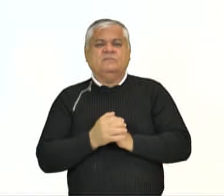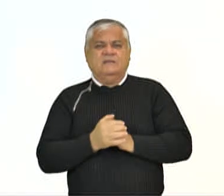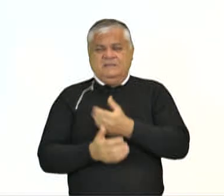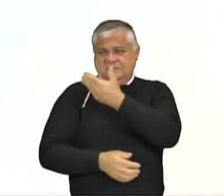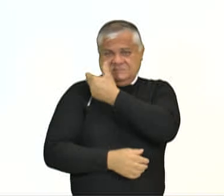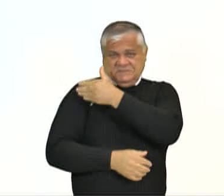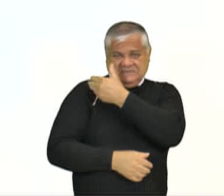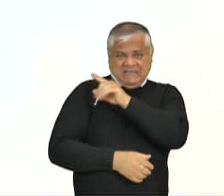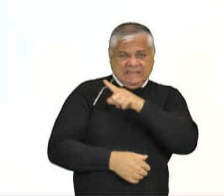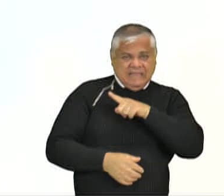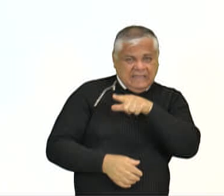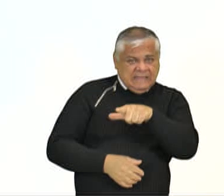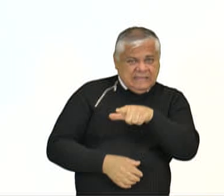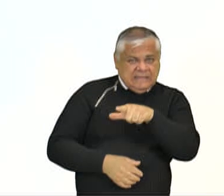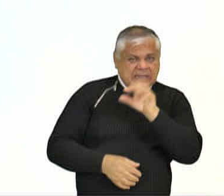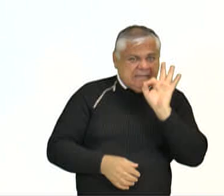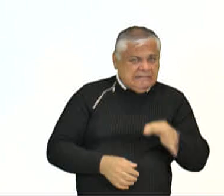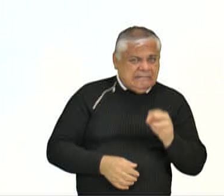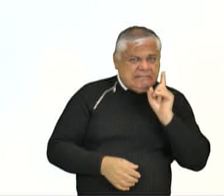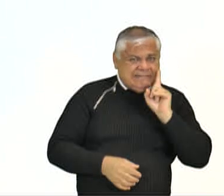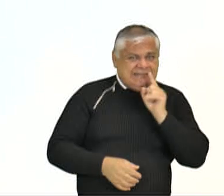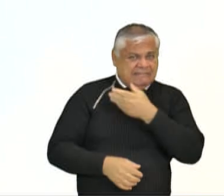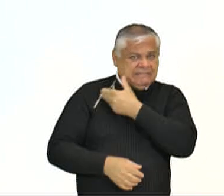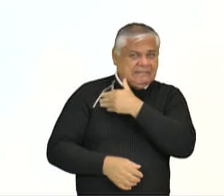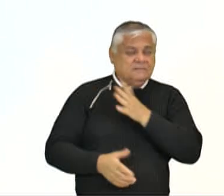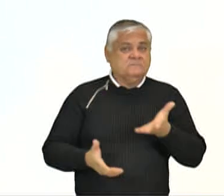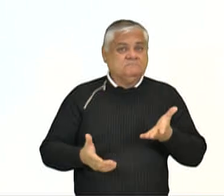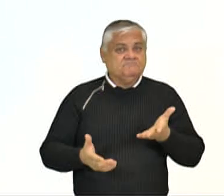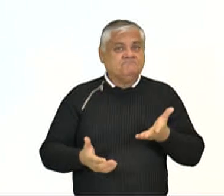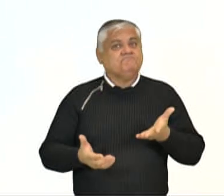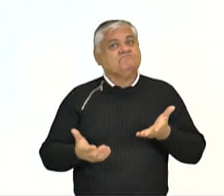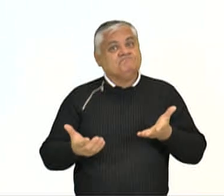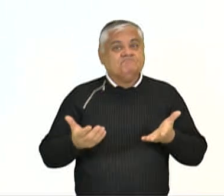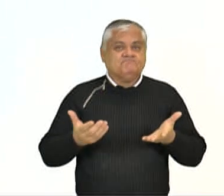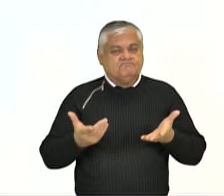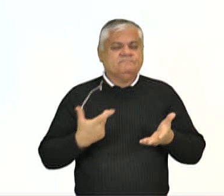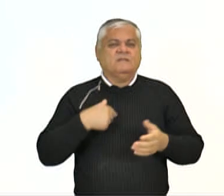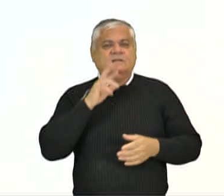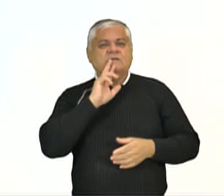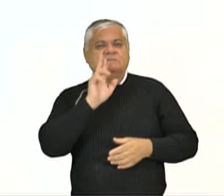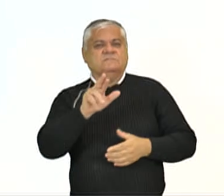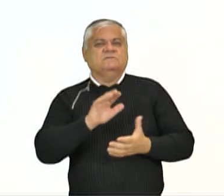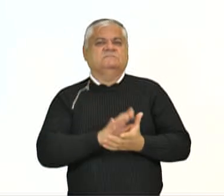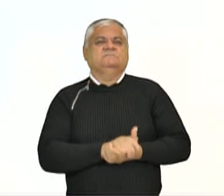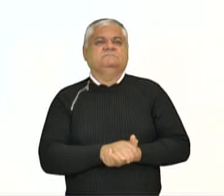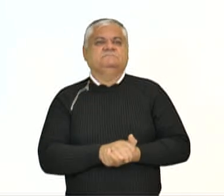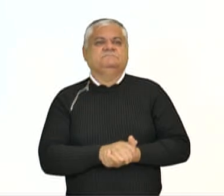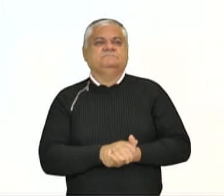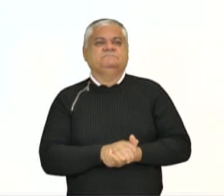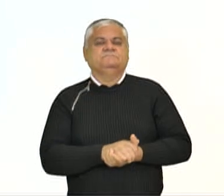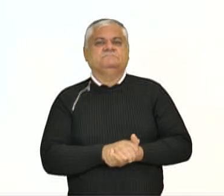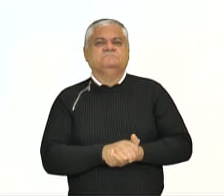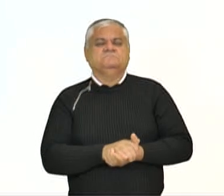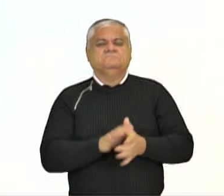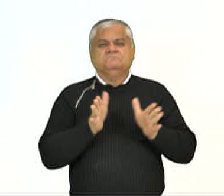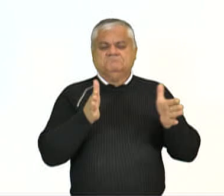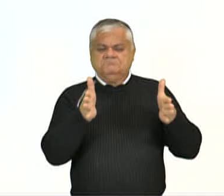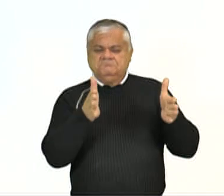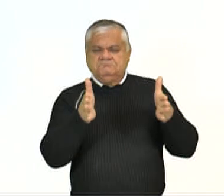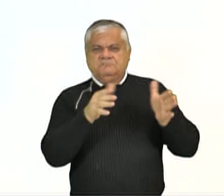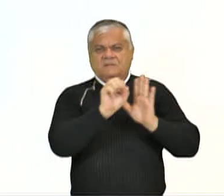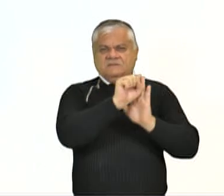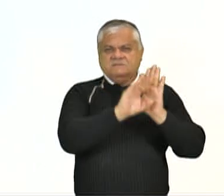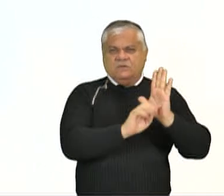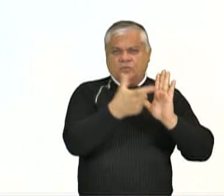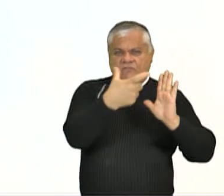discriminação racial, ela existe nos Estados Unidos? Então nós vamos ver a resposta então nesse momento. Até meados do século